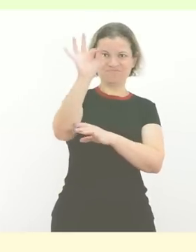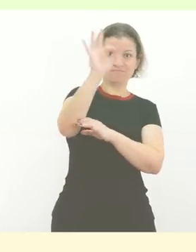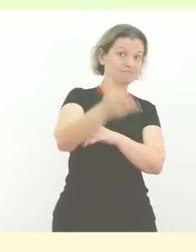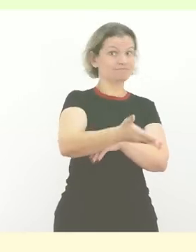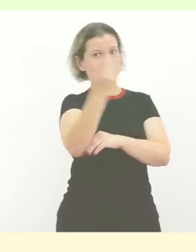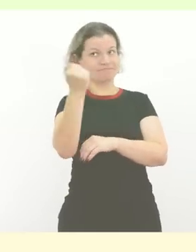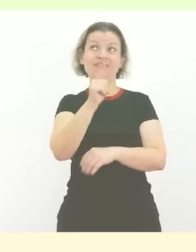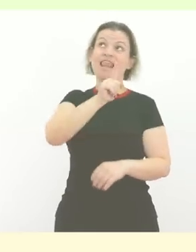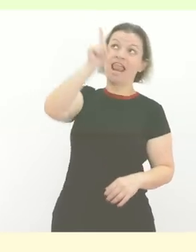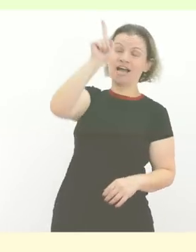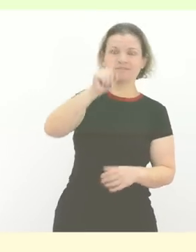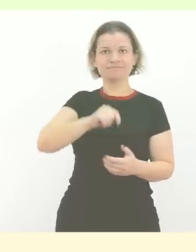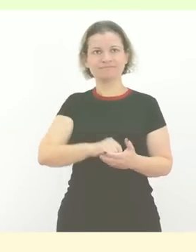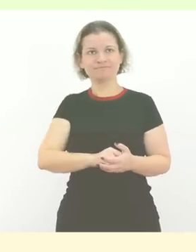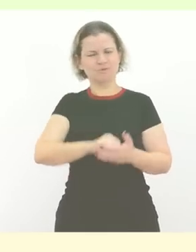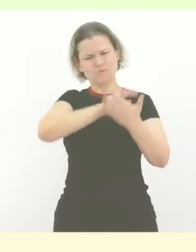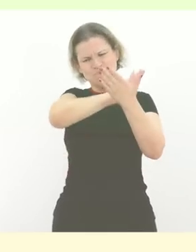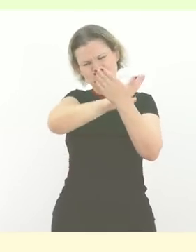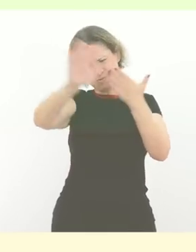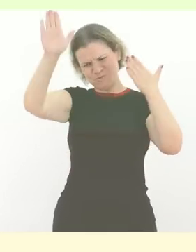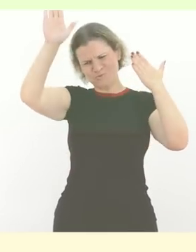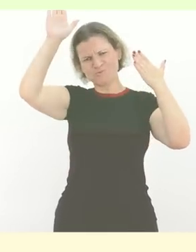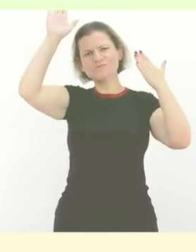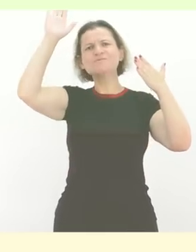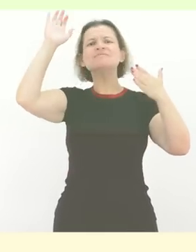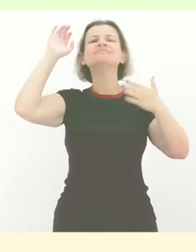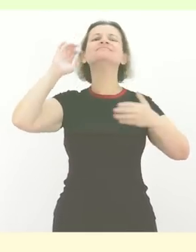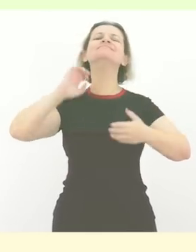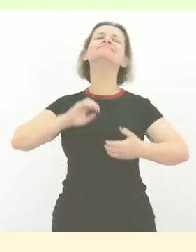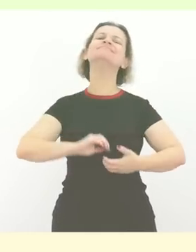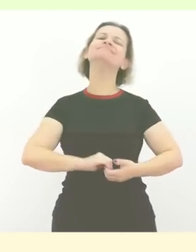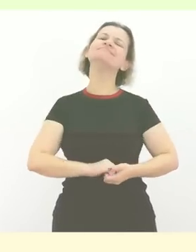Pronto, Abelhuda! Vamos lá! Yupi!